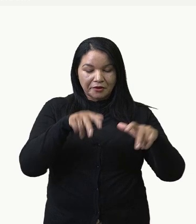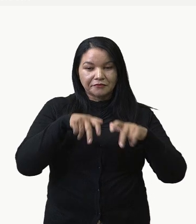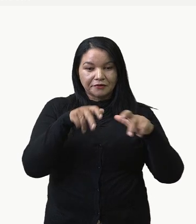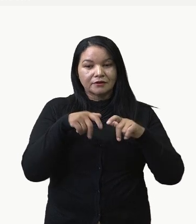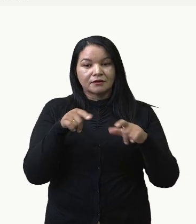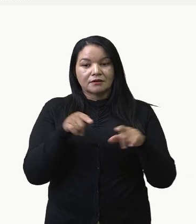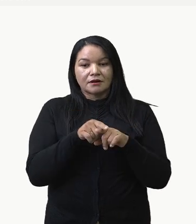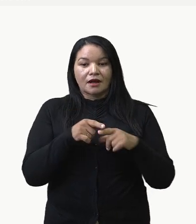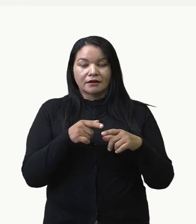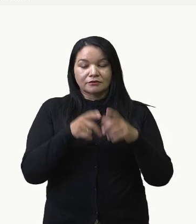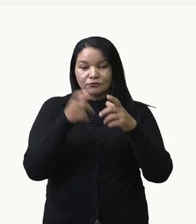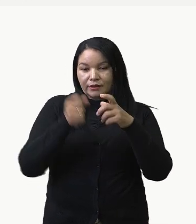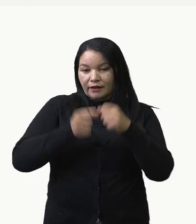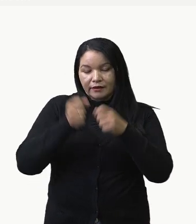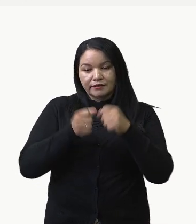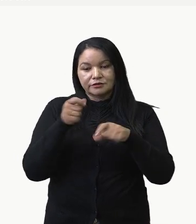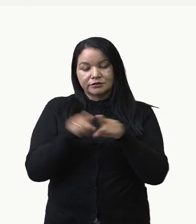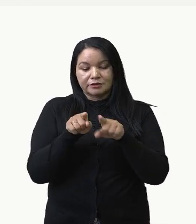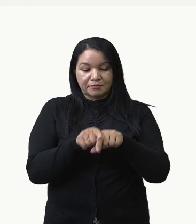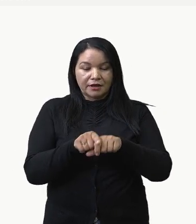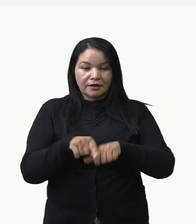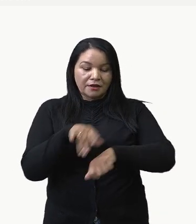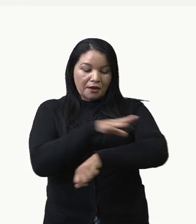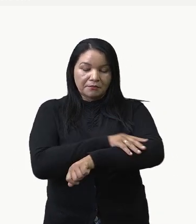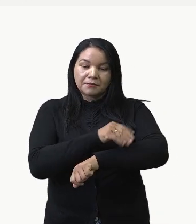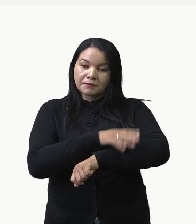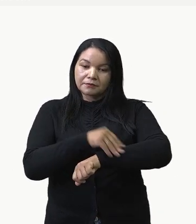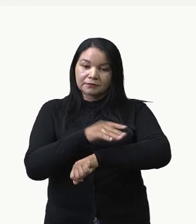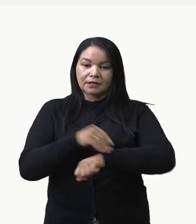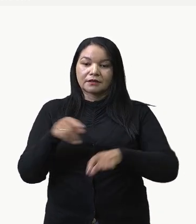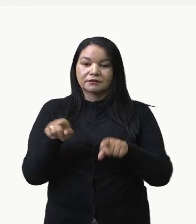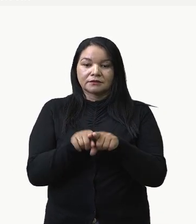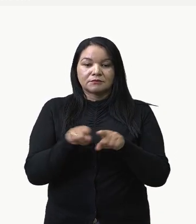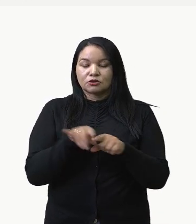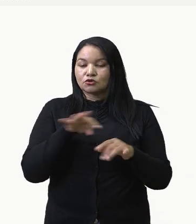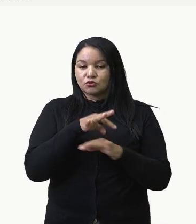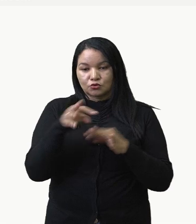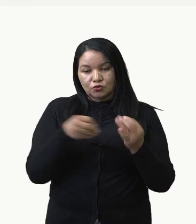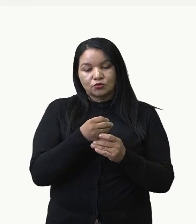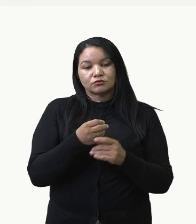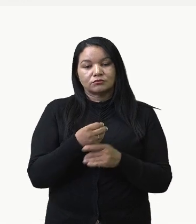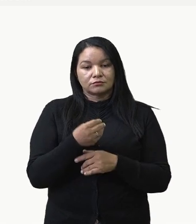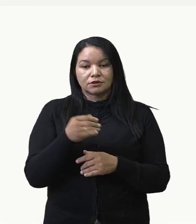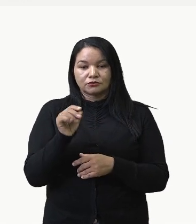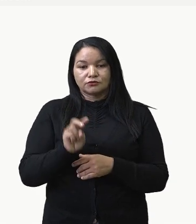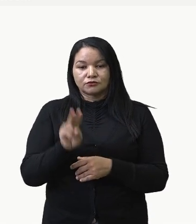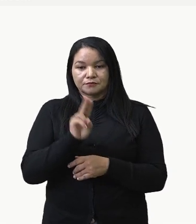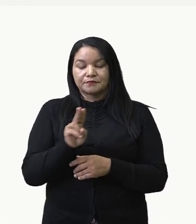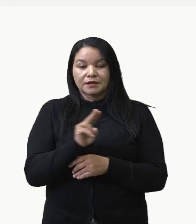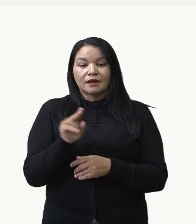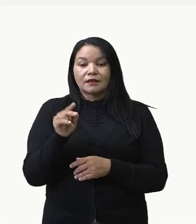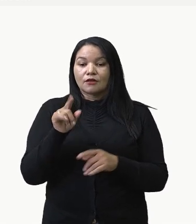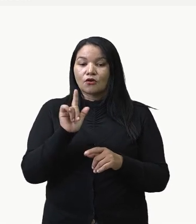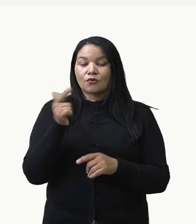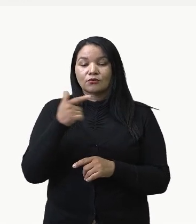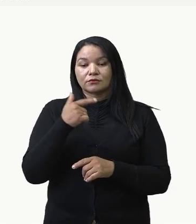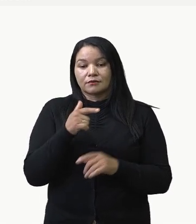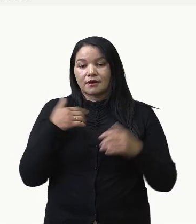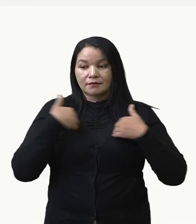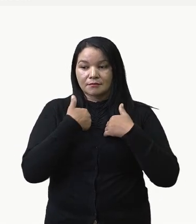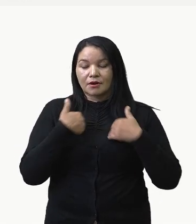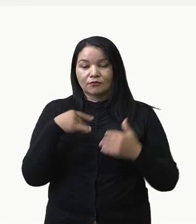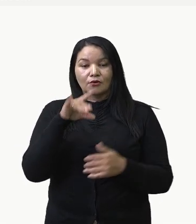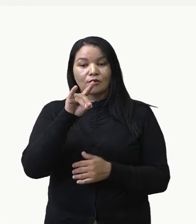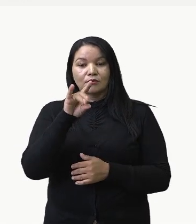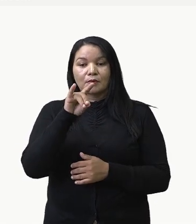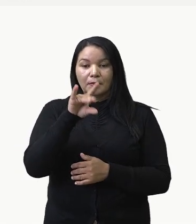casco tudo ele provê muita coisa ladama a Lhama também da mesma forma a Lhama ela foi